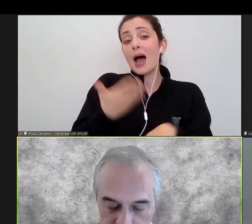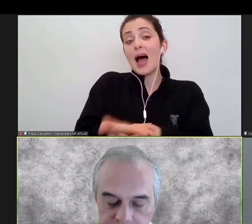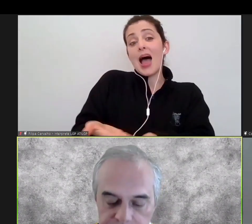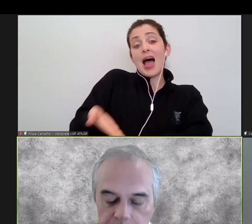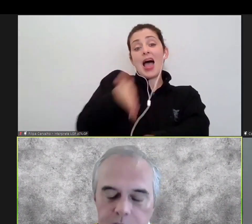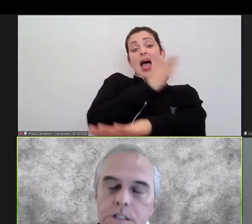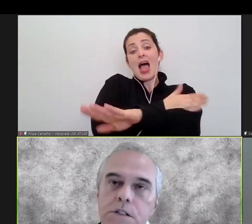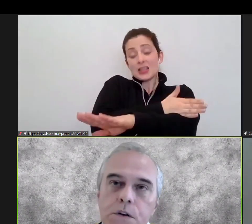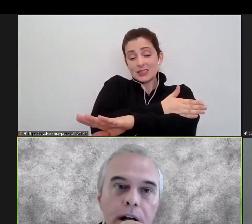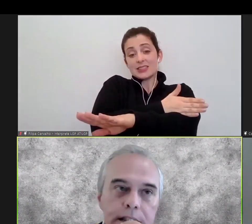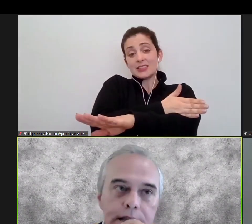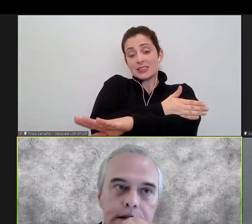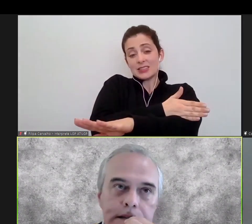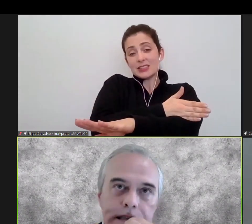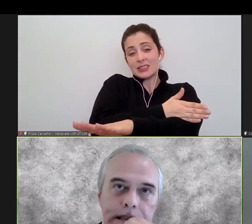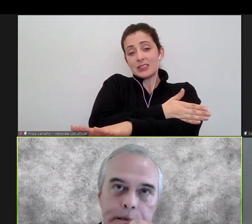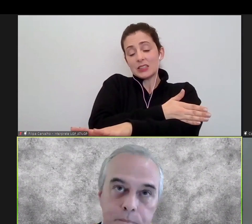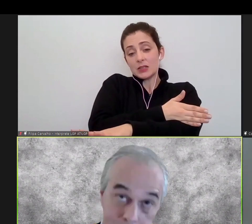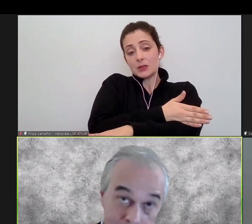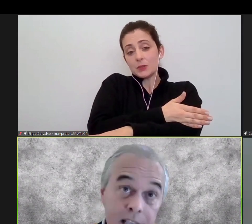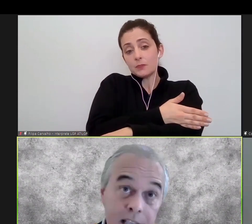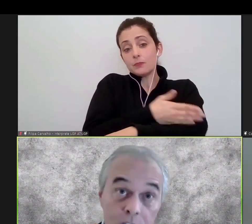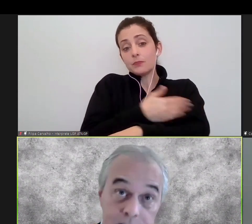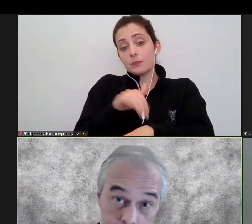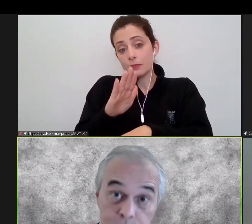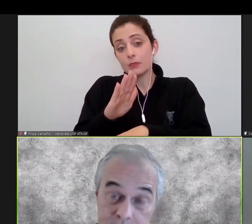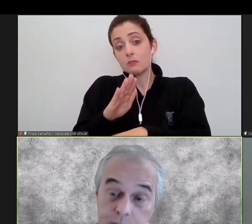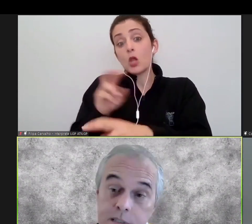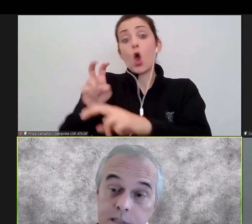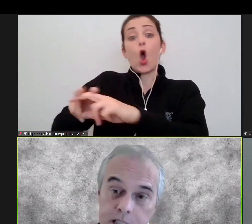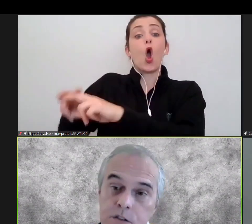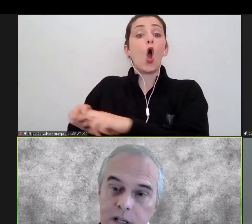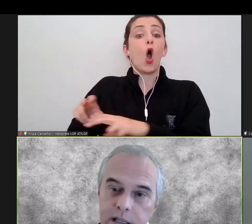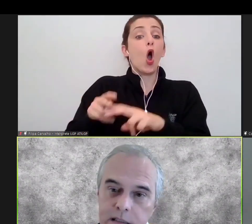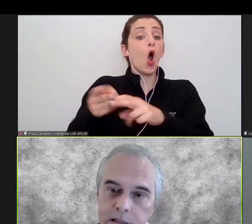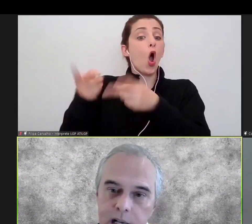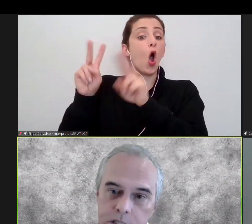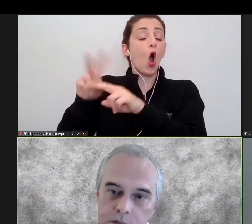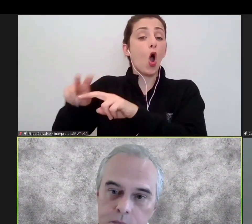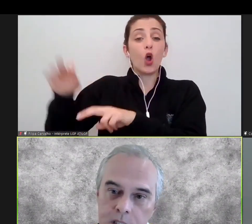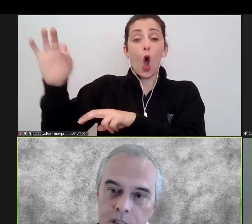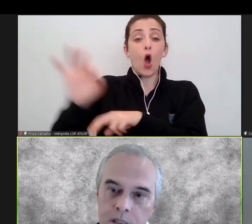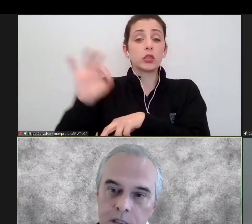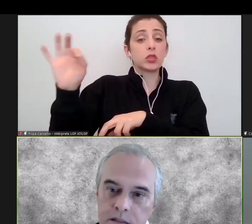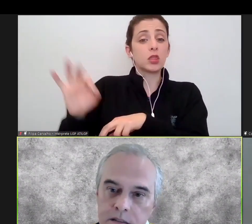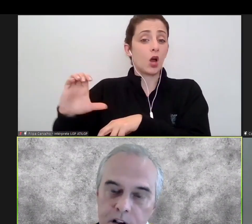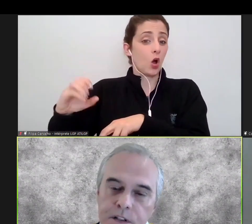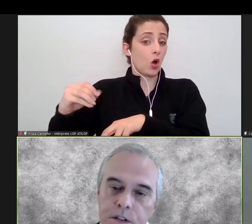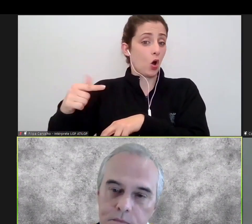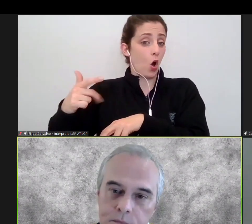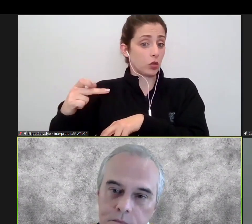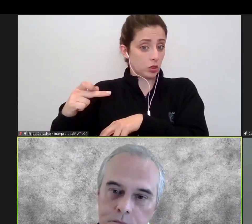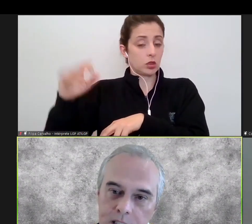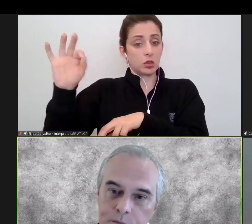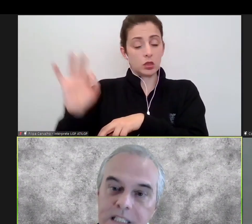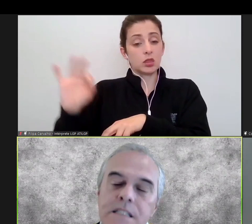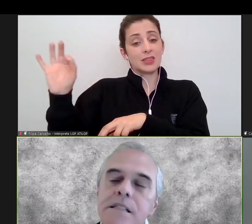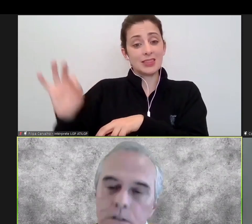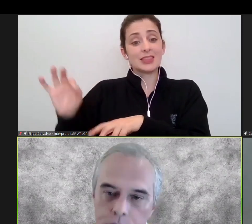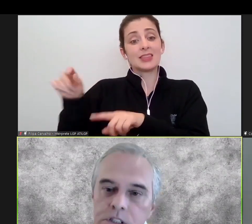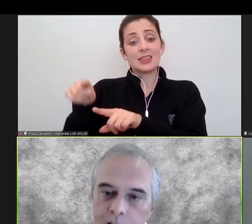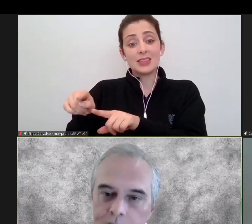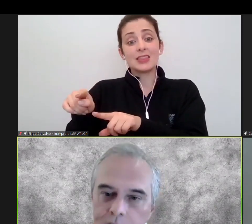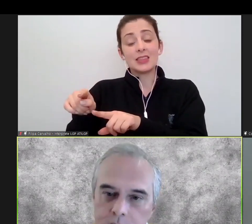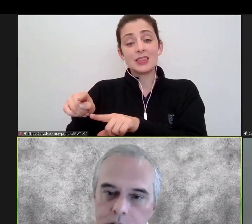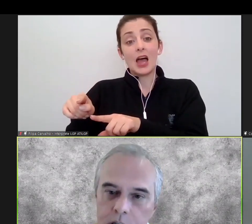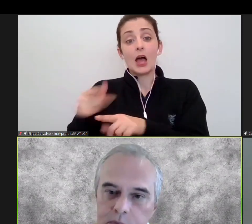falar especificamente de cota, para que a cota, por exemplo, seja uma realidade, deve haver uma decisão